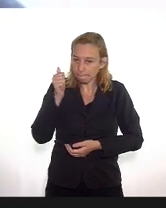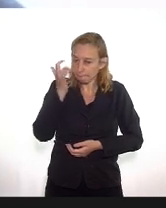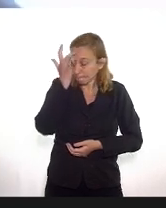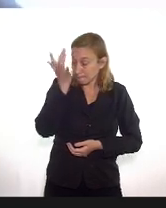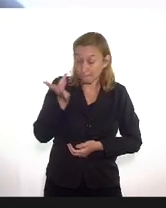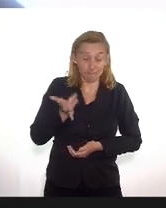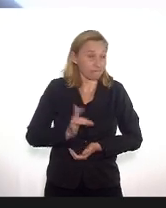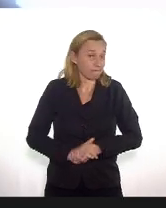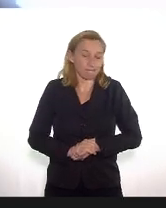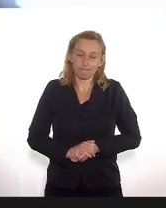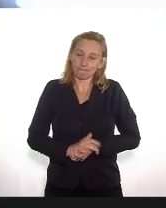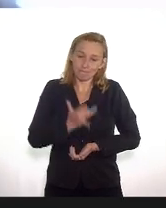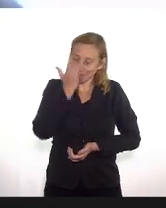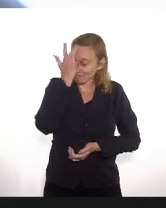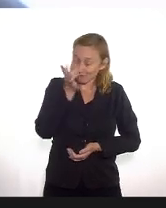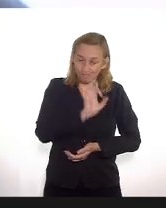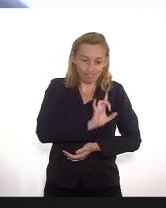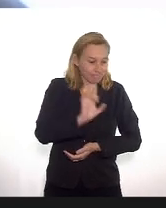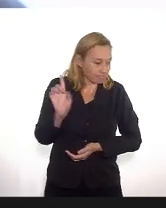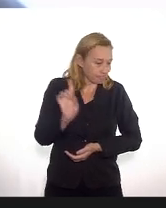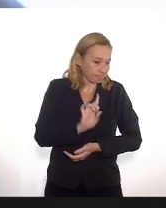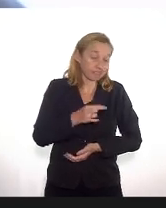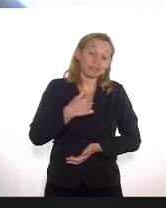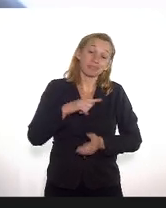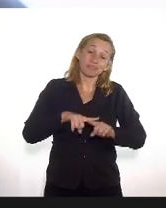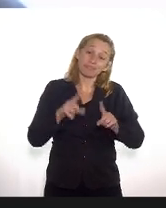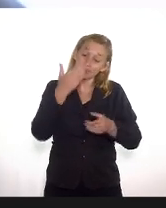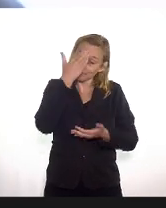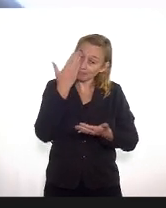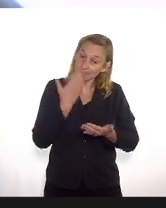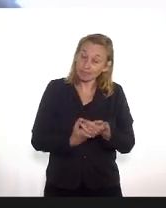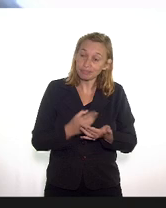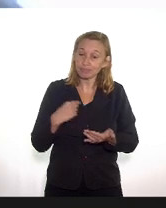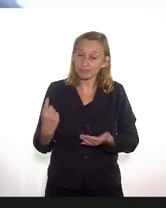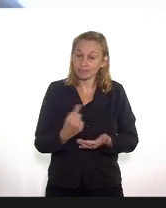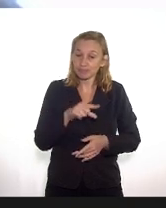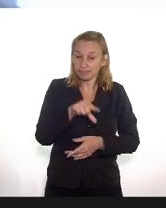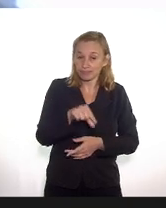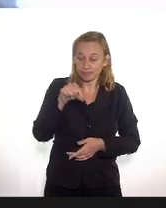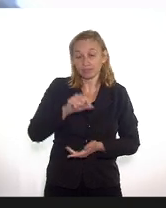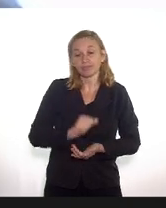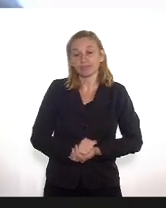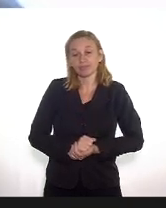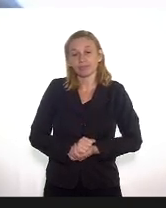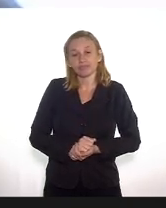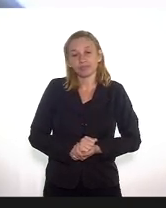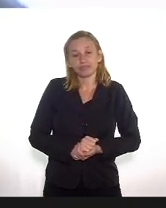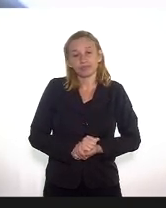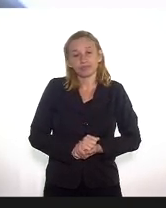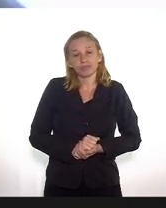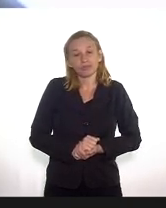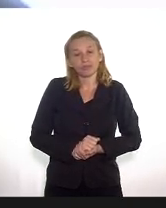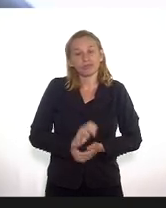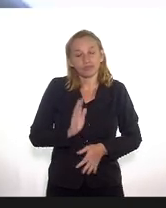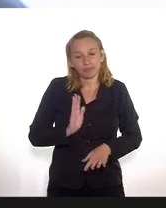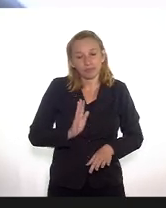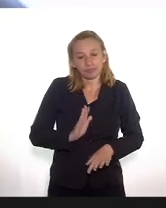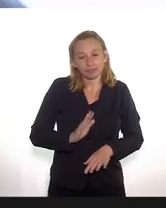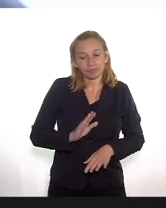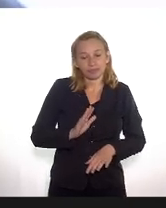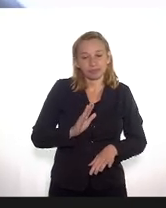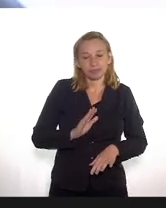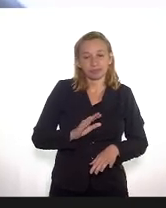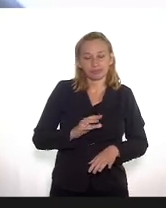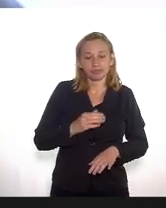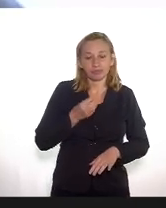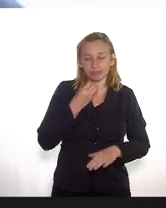né? Nunca é fácil, mas eu acredito que as nossas decisões, elas acabam sendo muito mais positivas quando a